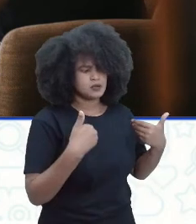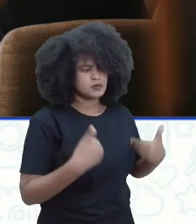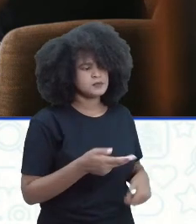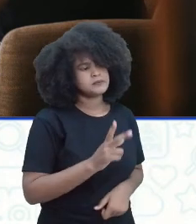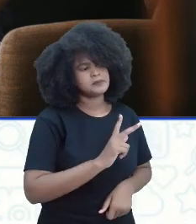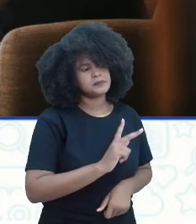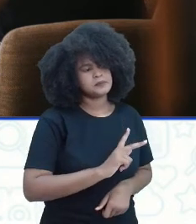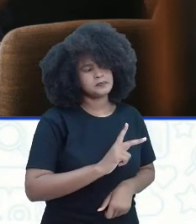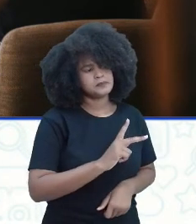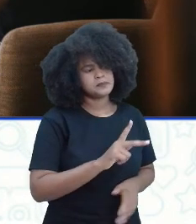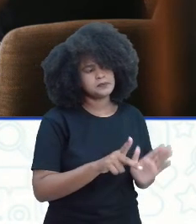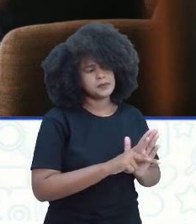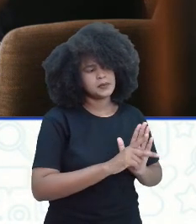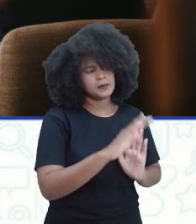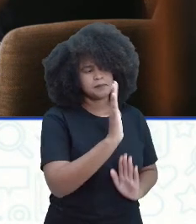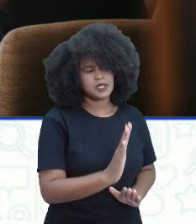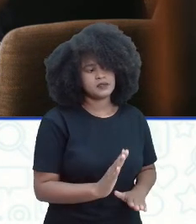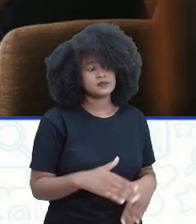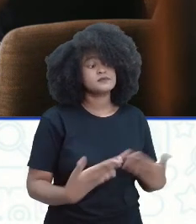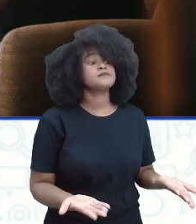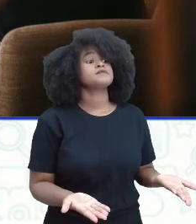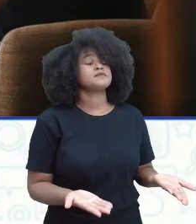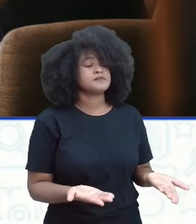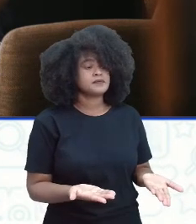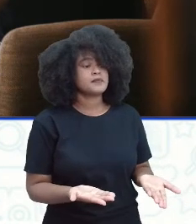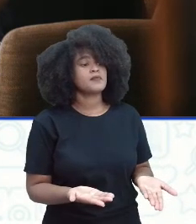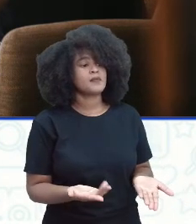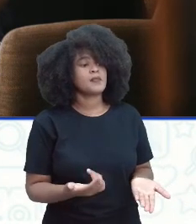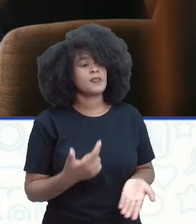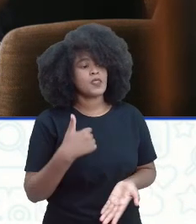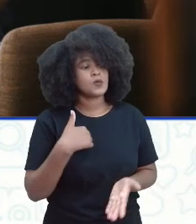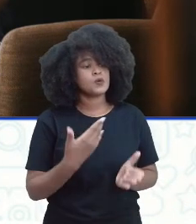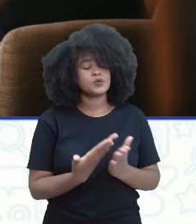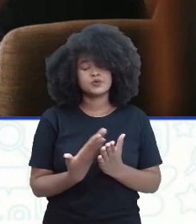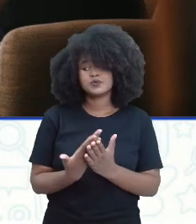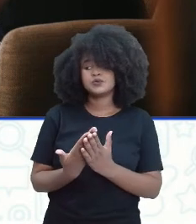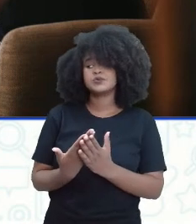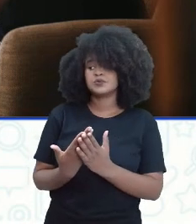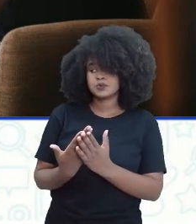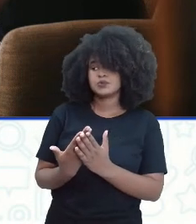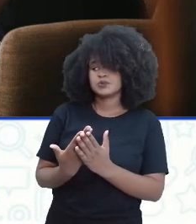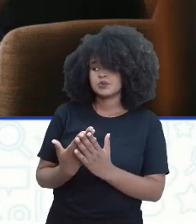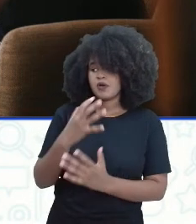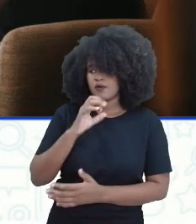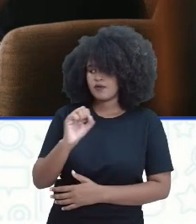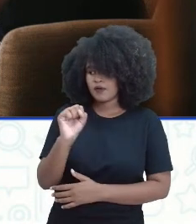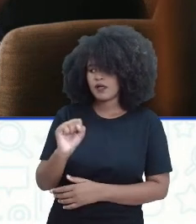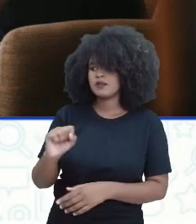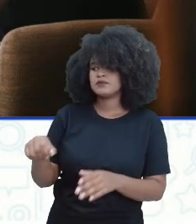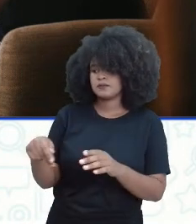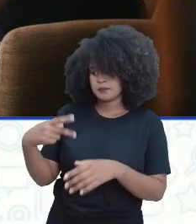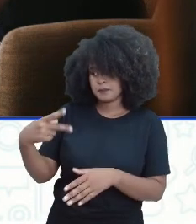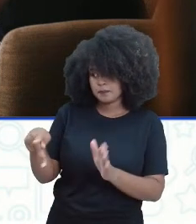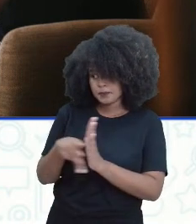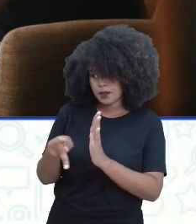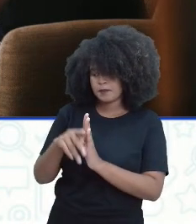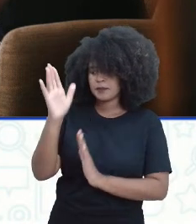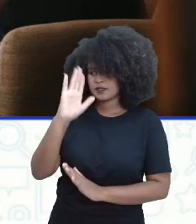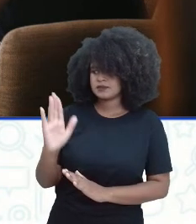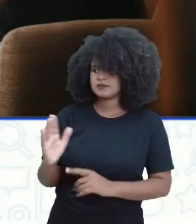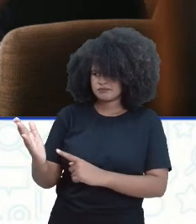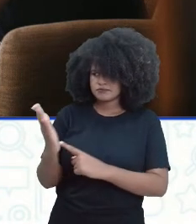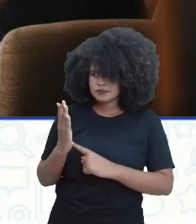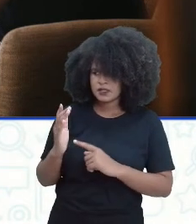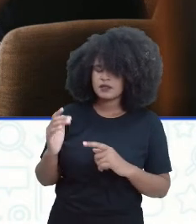brasileiro. Aliás, sou do Brasil. A propósito, eu estou estudando Freire, e ele é brasileiro também. Você pode me ajudar? Claro, eu